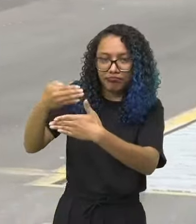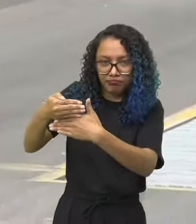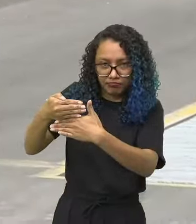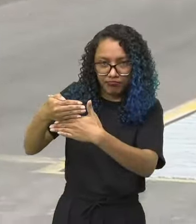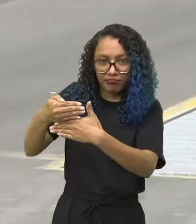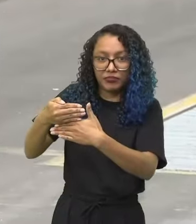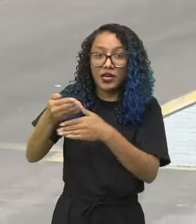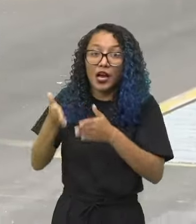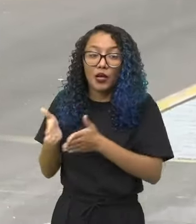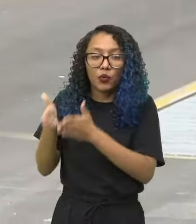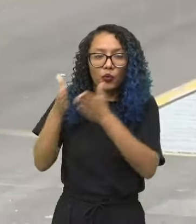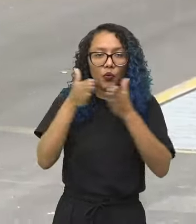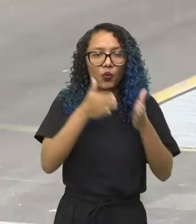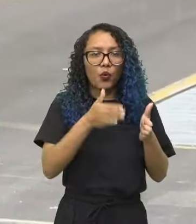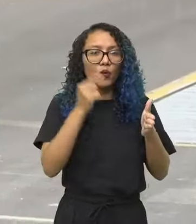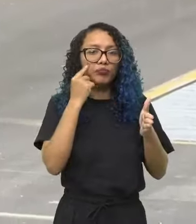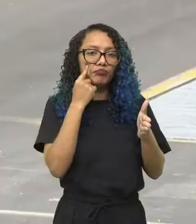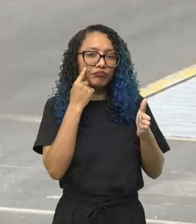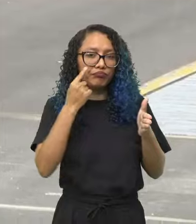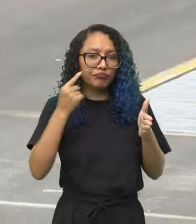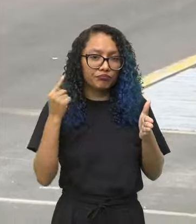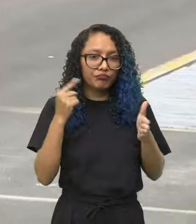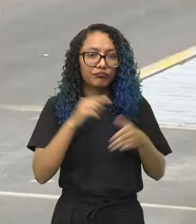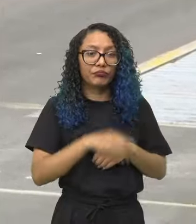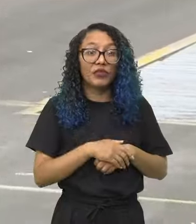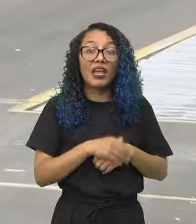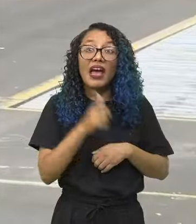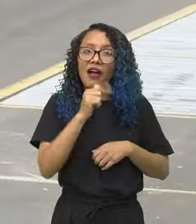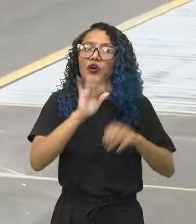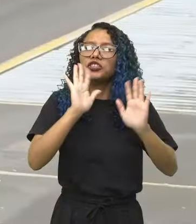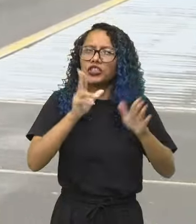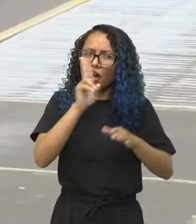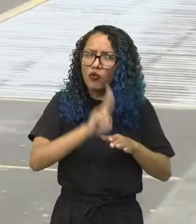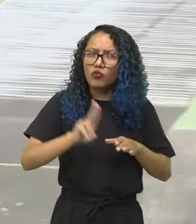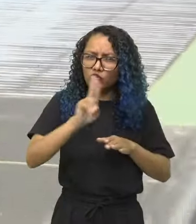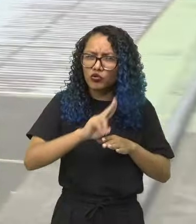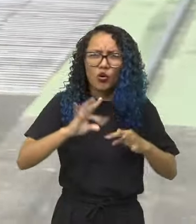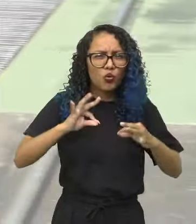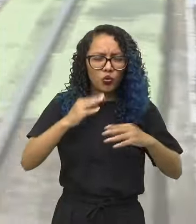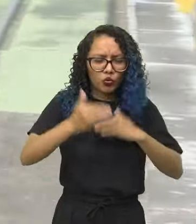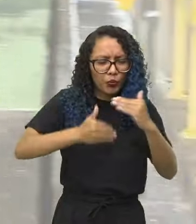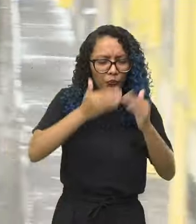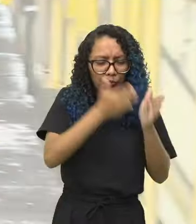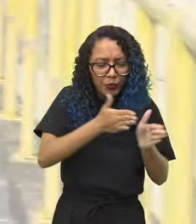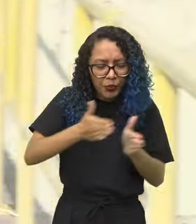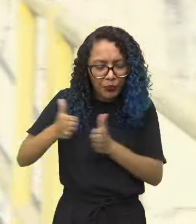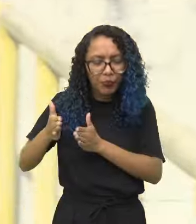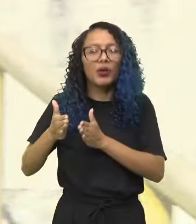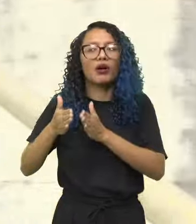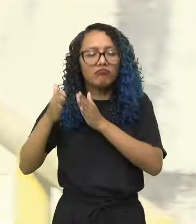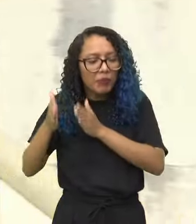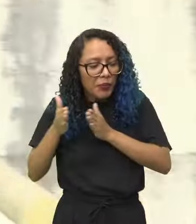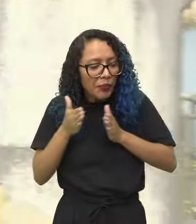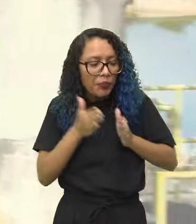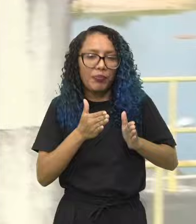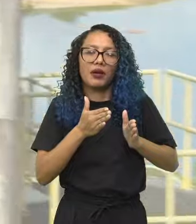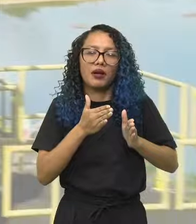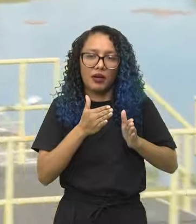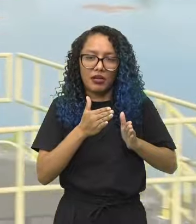ter aqui a Jusante, essa água que já passou por todo o processo aí de geração de energia